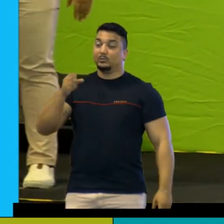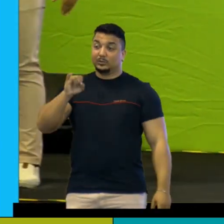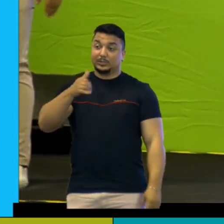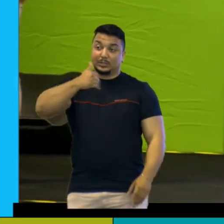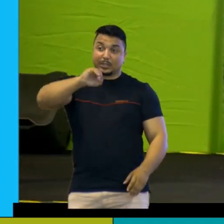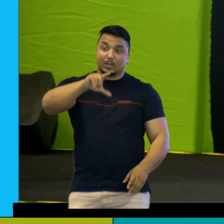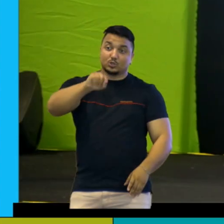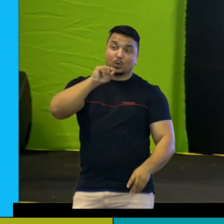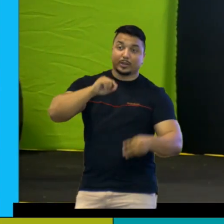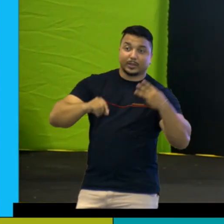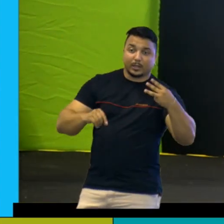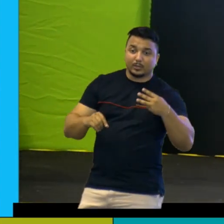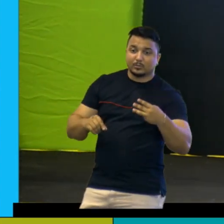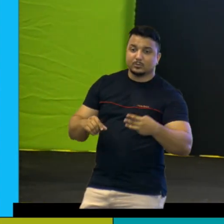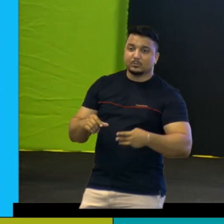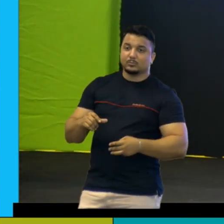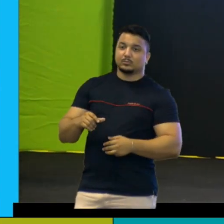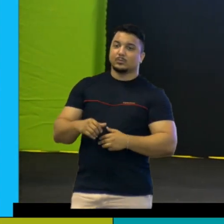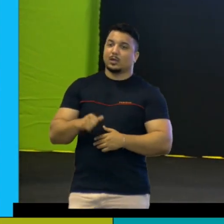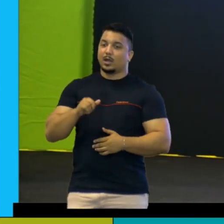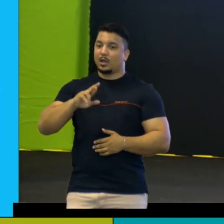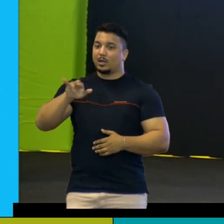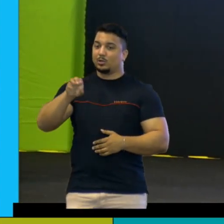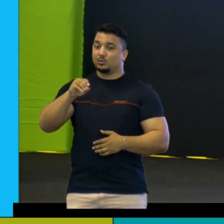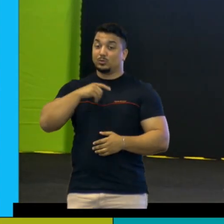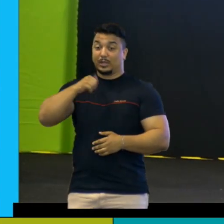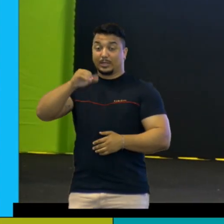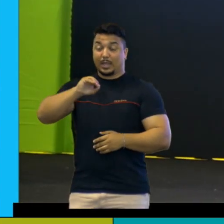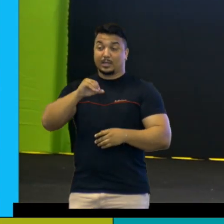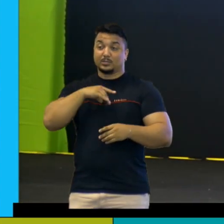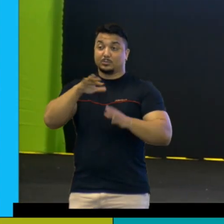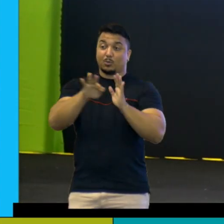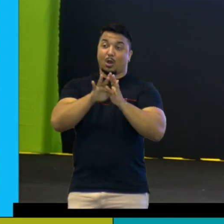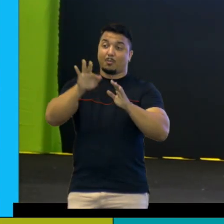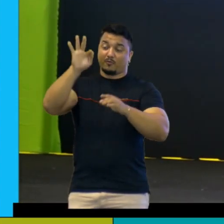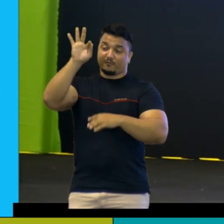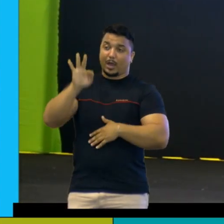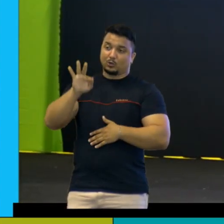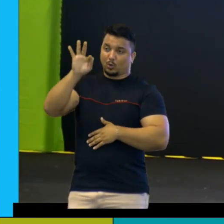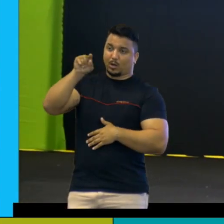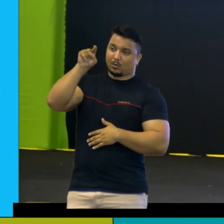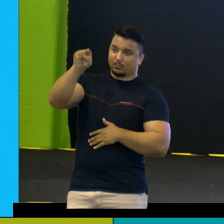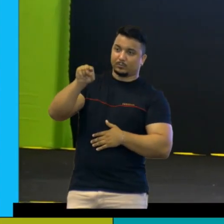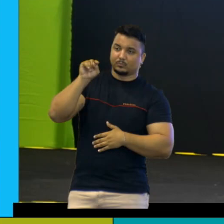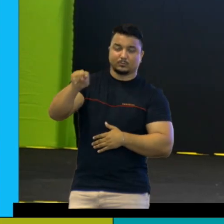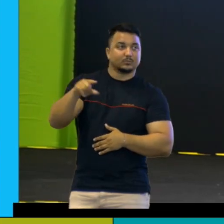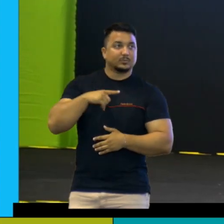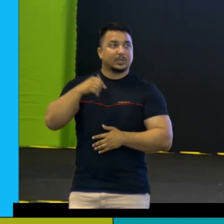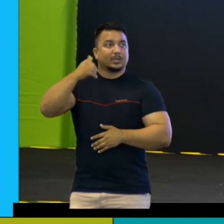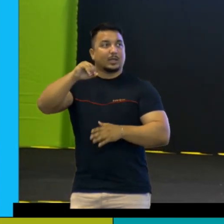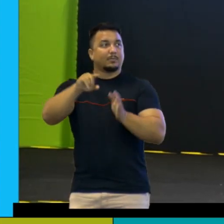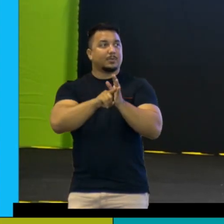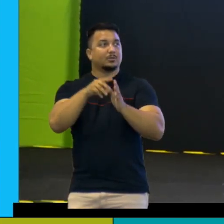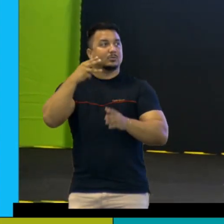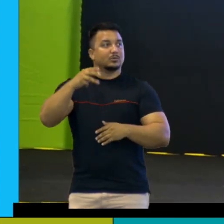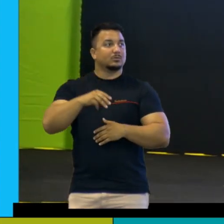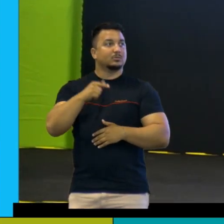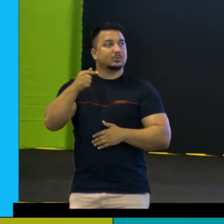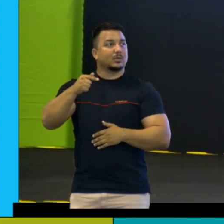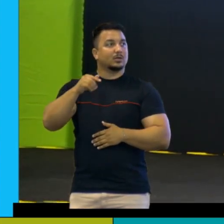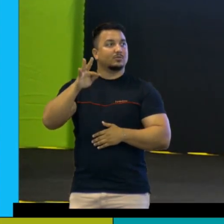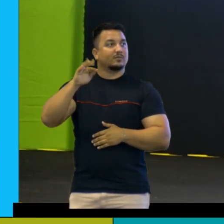para escolher 3, no arranjo, 10 fatorial em cima e embaixo, 10 menos 3, 7 fatorial